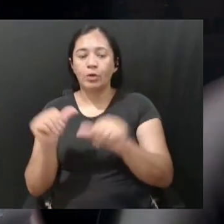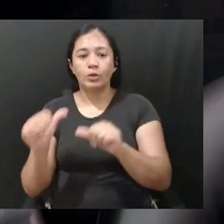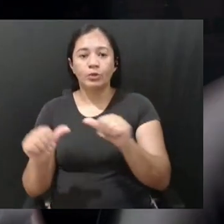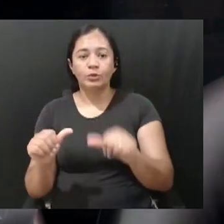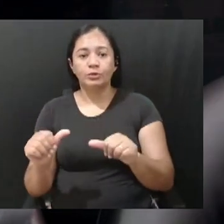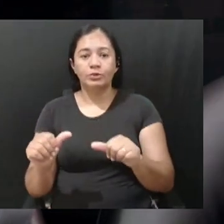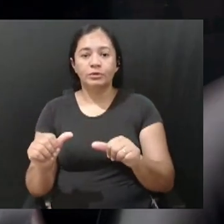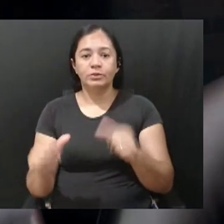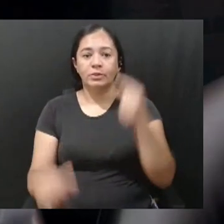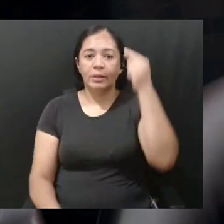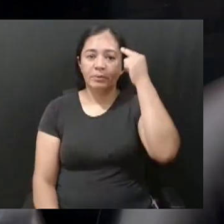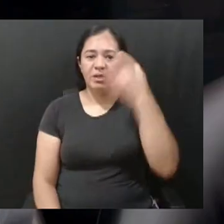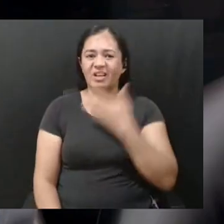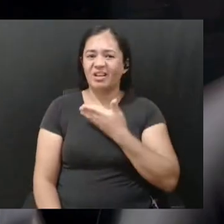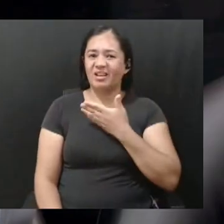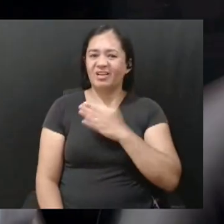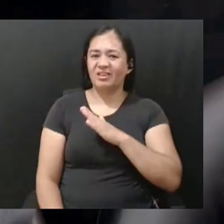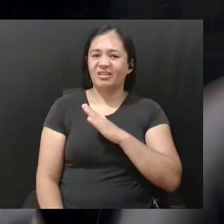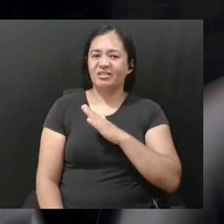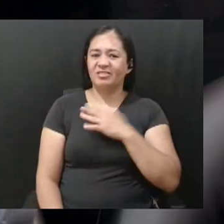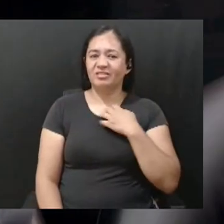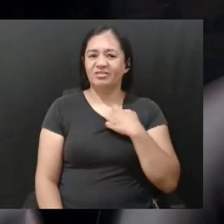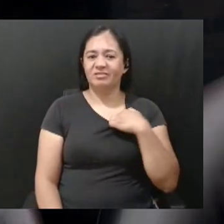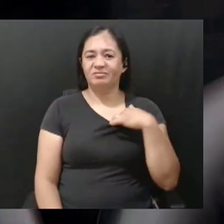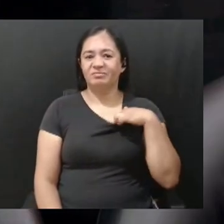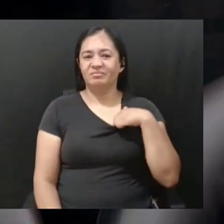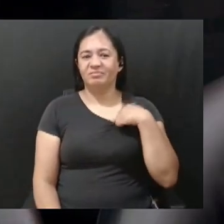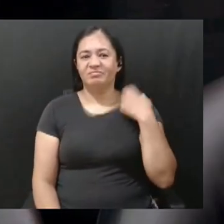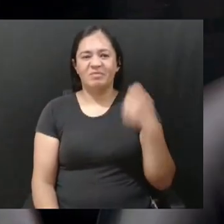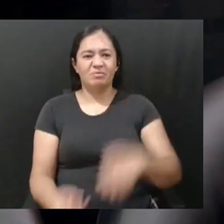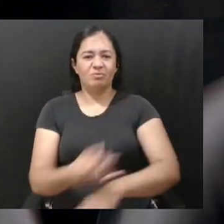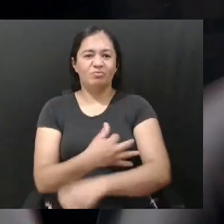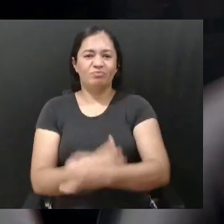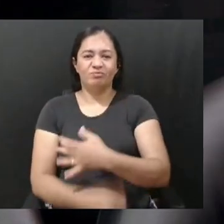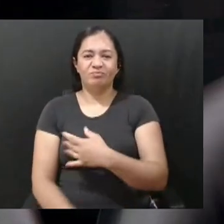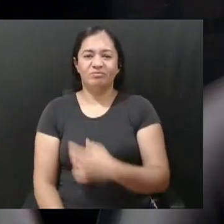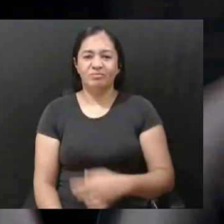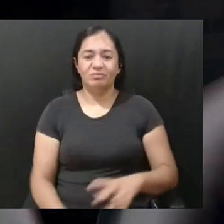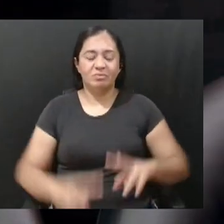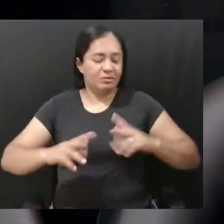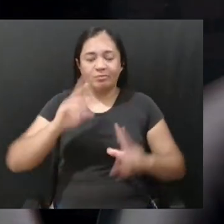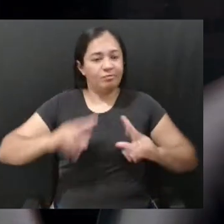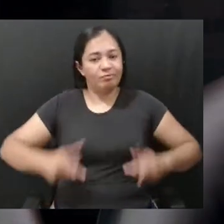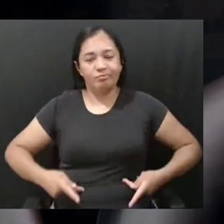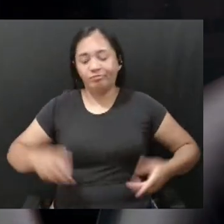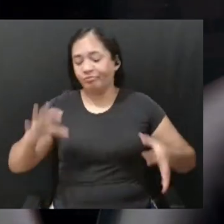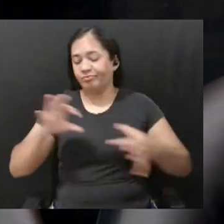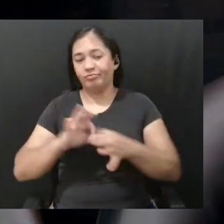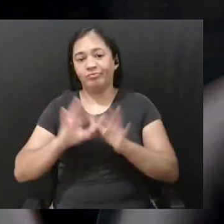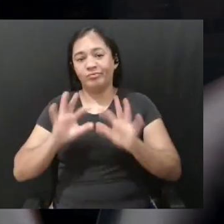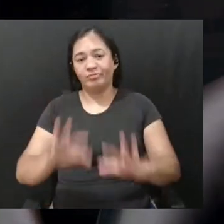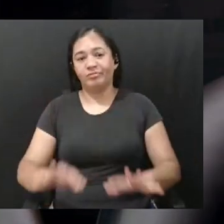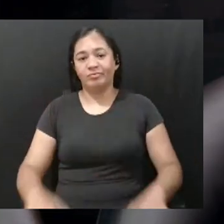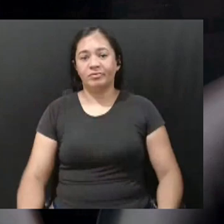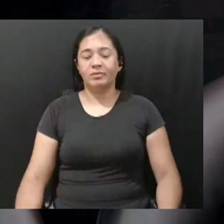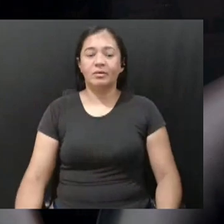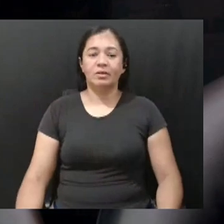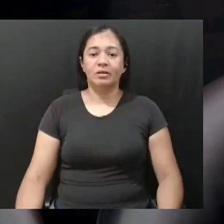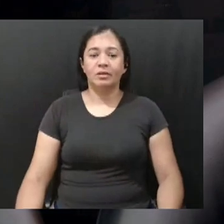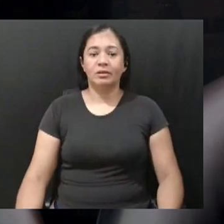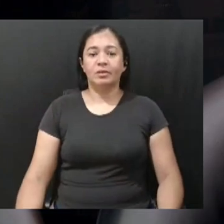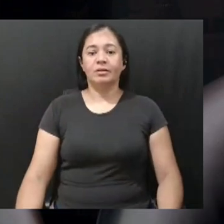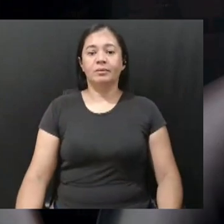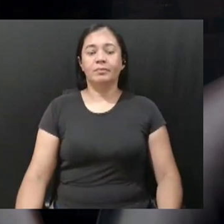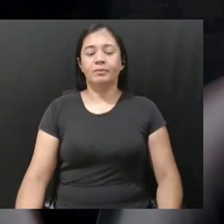né, racionalmente, emocionalmente, porque assim, para mim, ser humano é ser humano, essas duas coisas se conectam. Às vezes, eu sou racional, sou emocional, não é bem assim. Mas olha